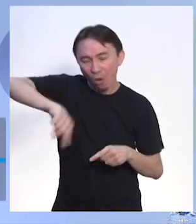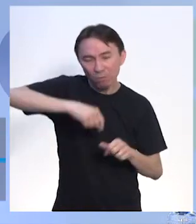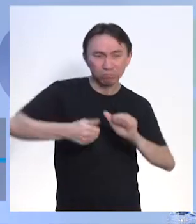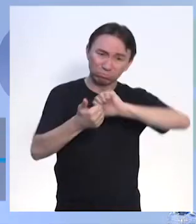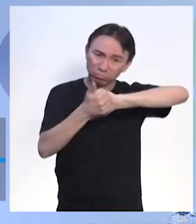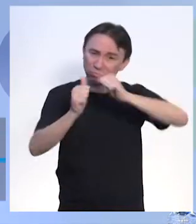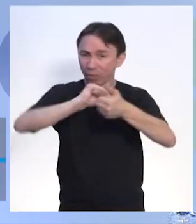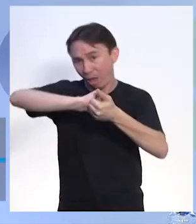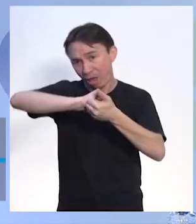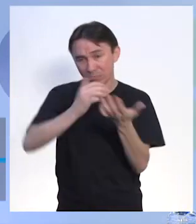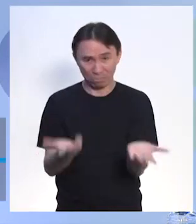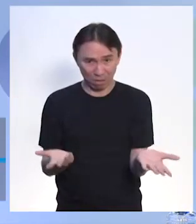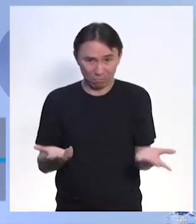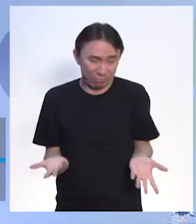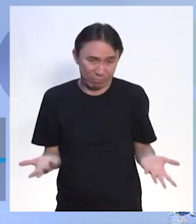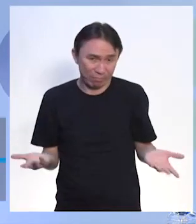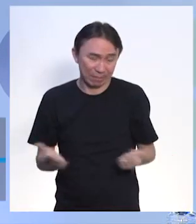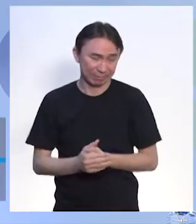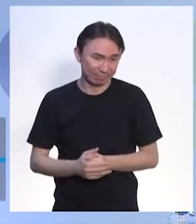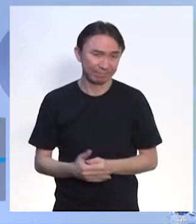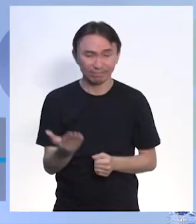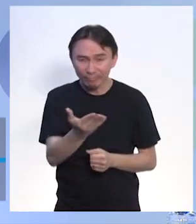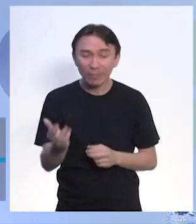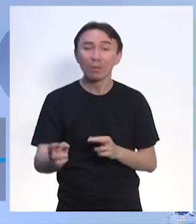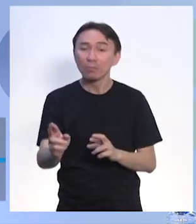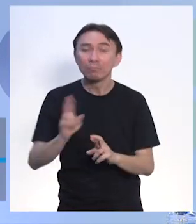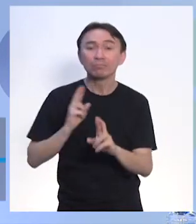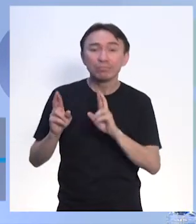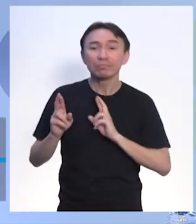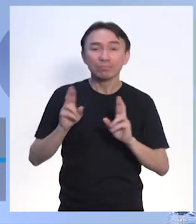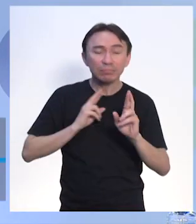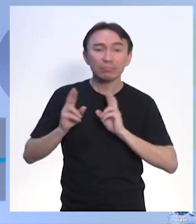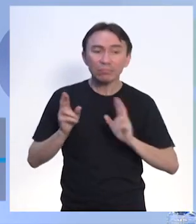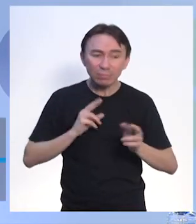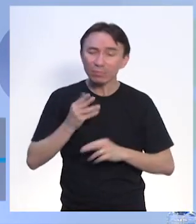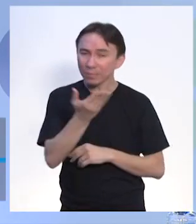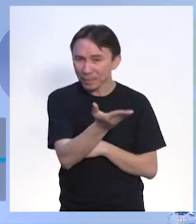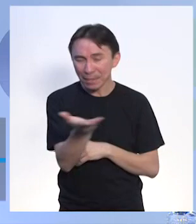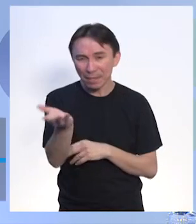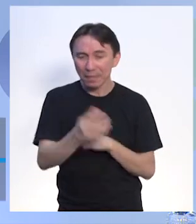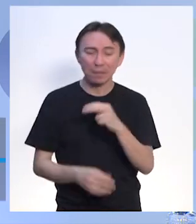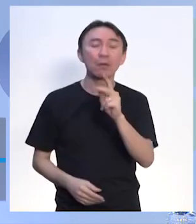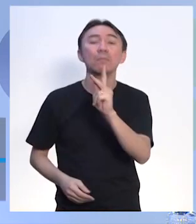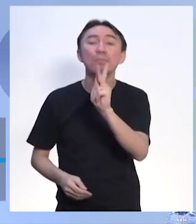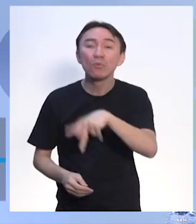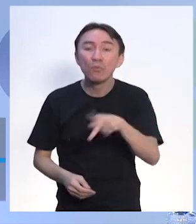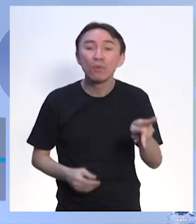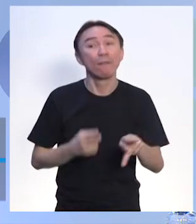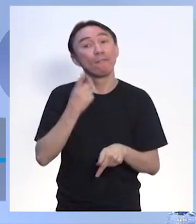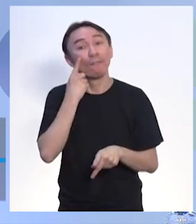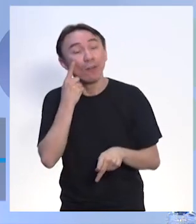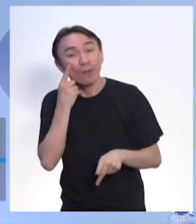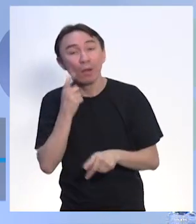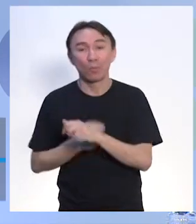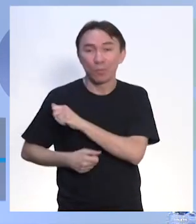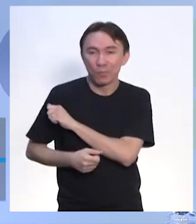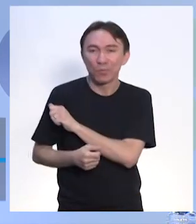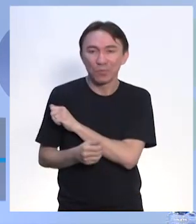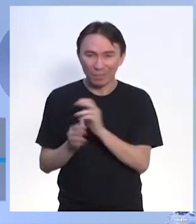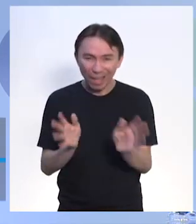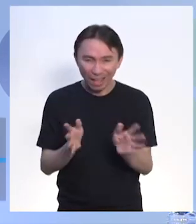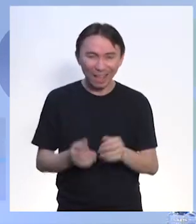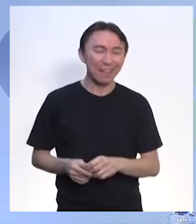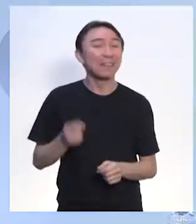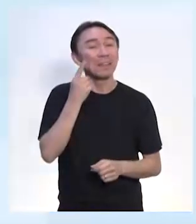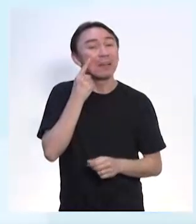como muitos responderam aí, principalmente, acredito que vocês, professores, possam ver com seus alunos, aí vai aparecer a respostinha. Pode pôr